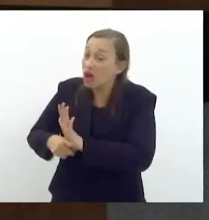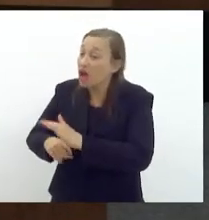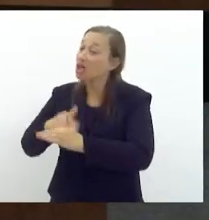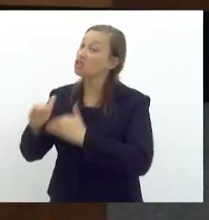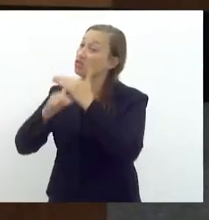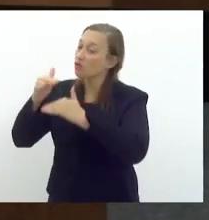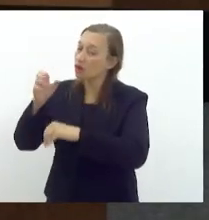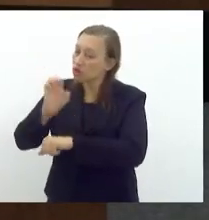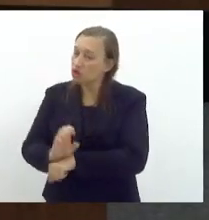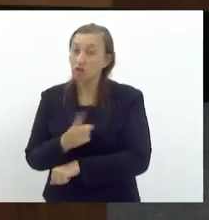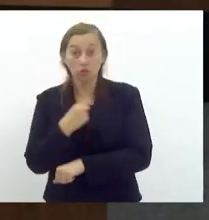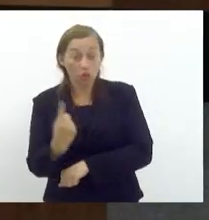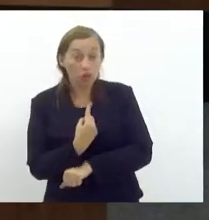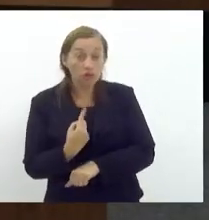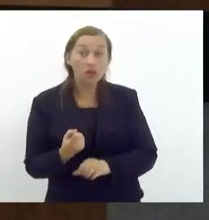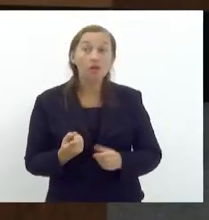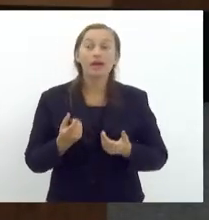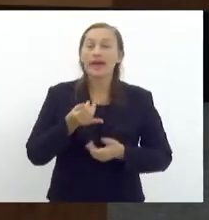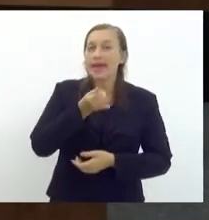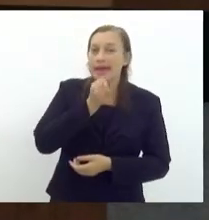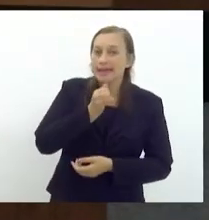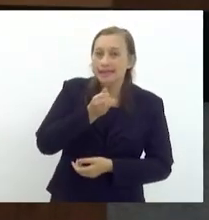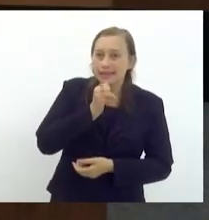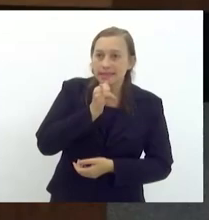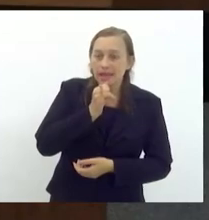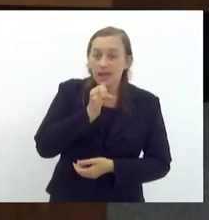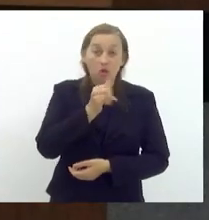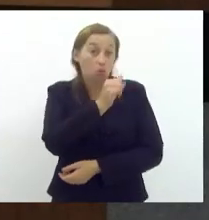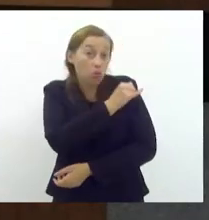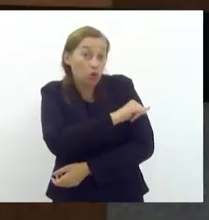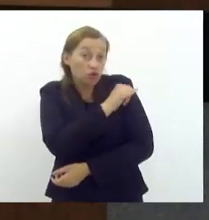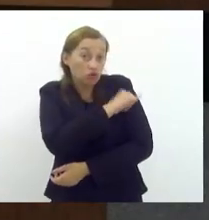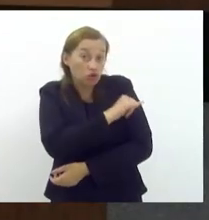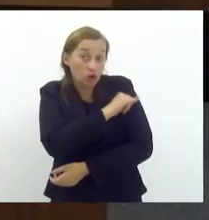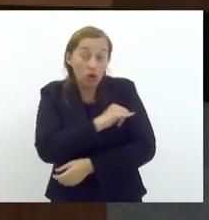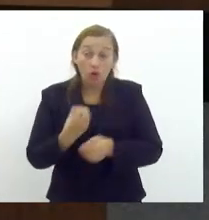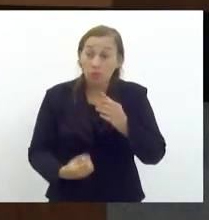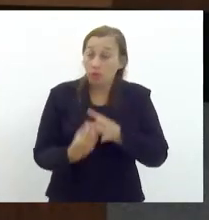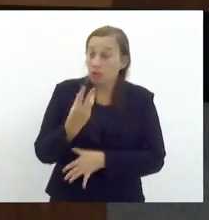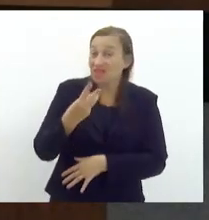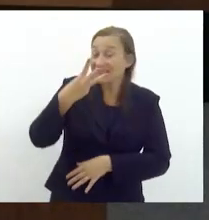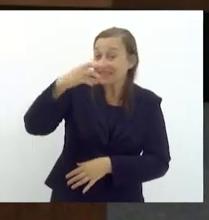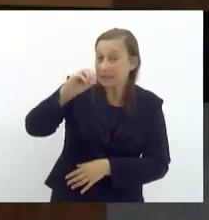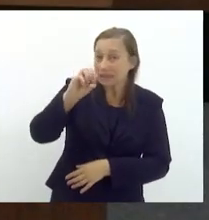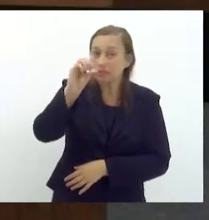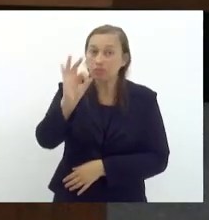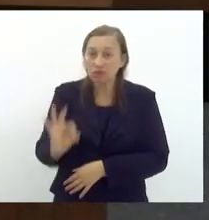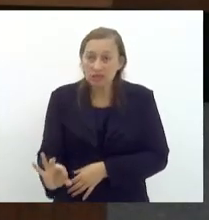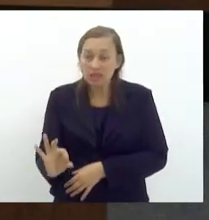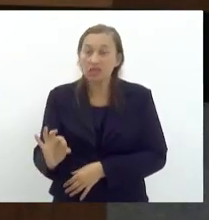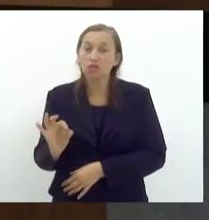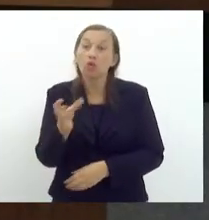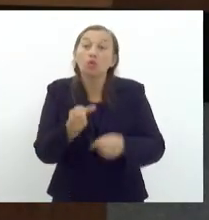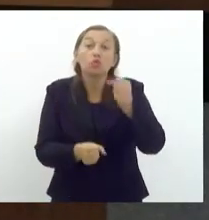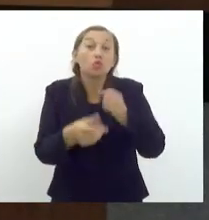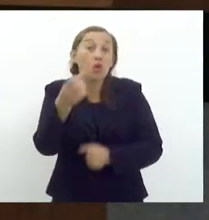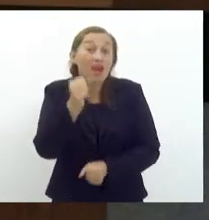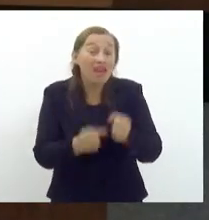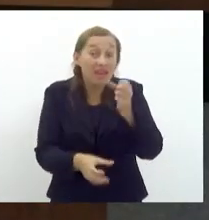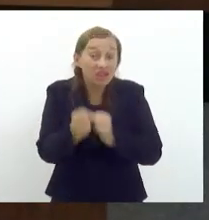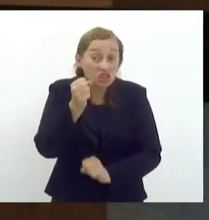desenvolver o nosso Estado por exemplo o Rio de Janeiro produzia 30% do leite